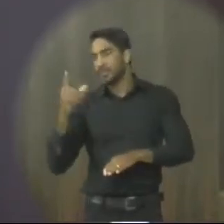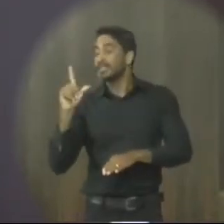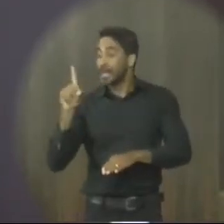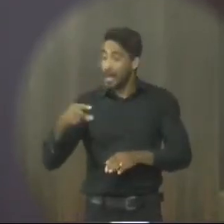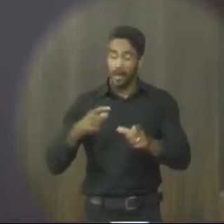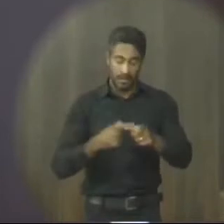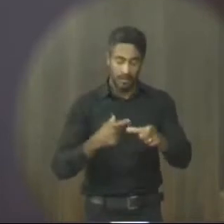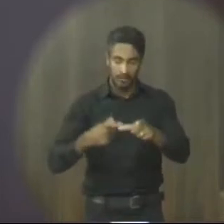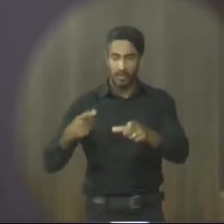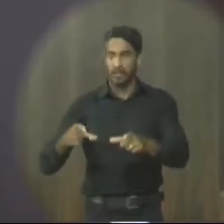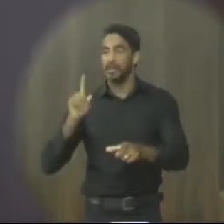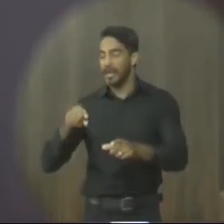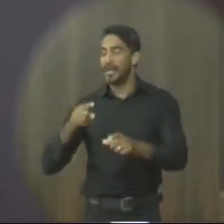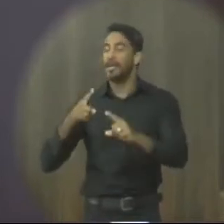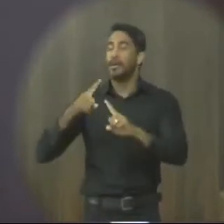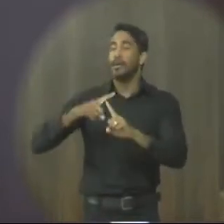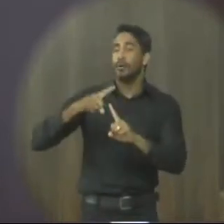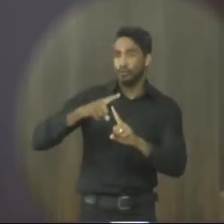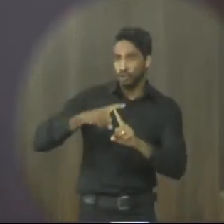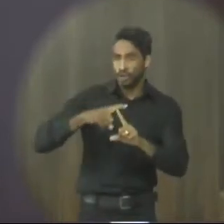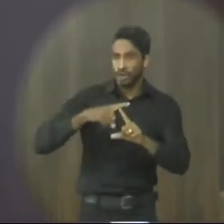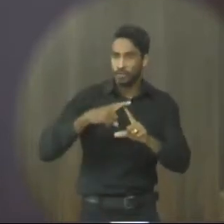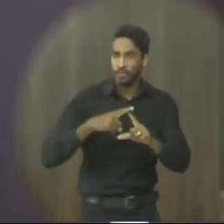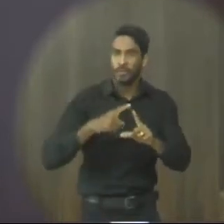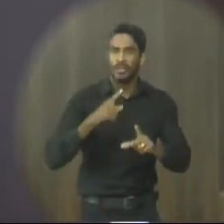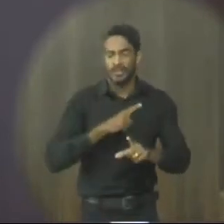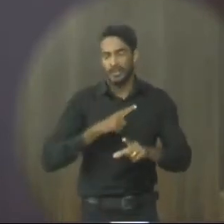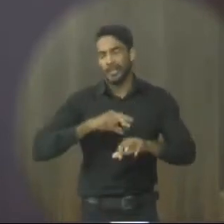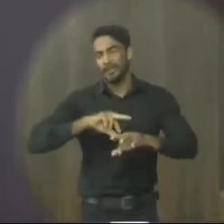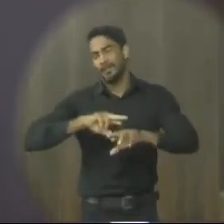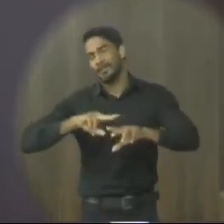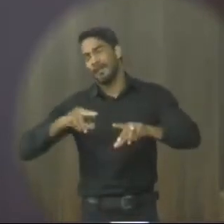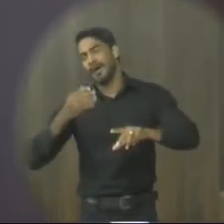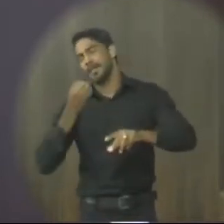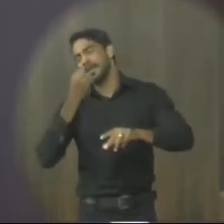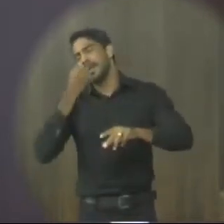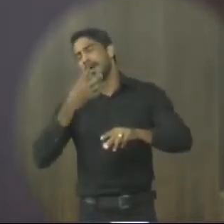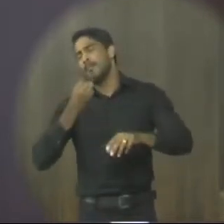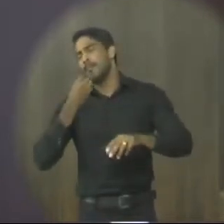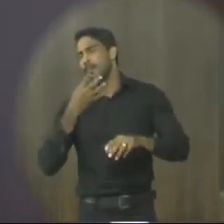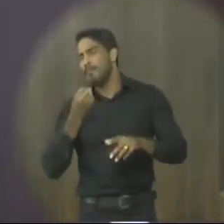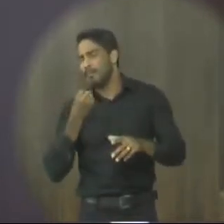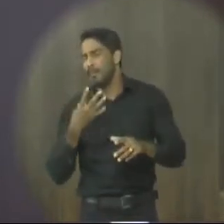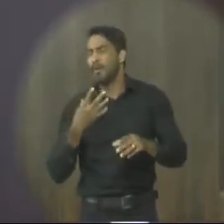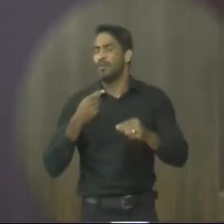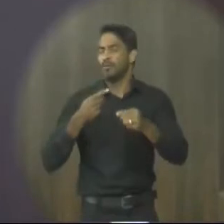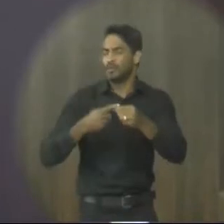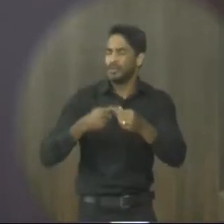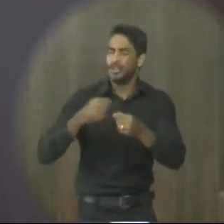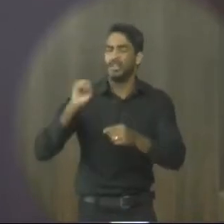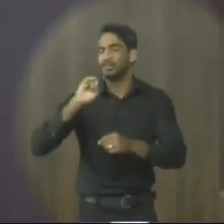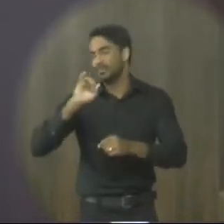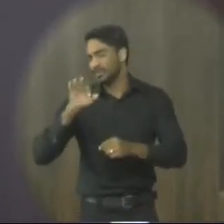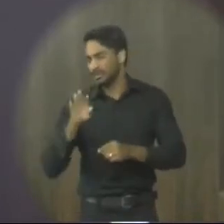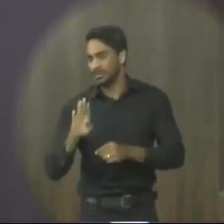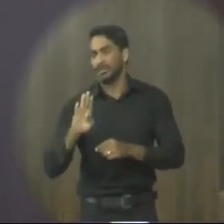bloquetes. É um tipo de pavimentação que tem várias vantagens, né, aqui no município de Janaúba, em